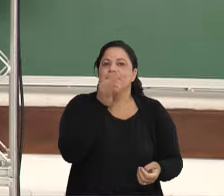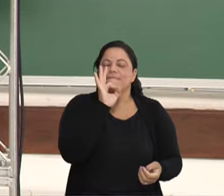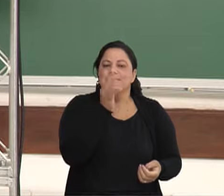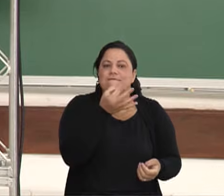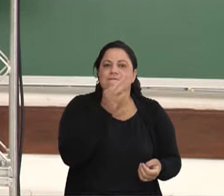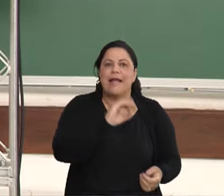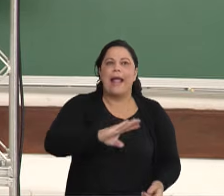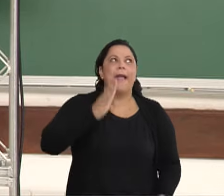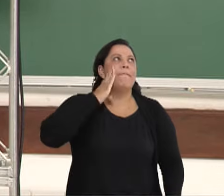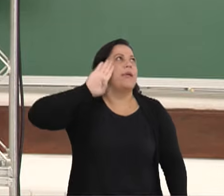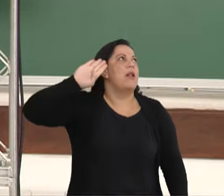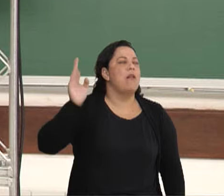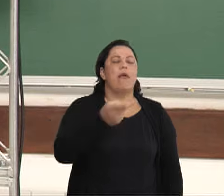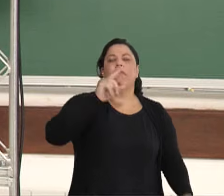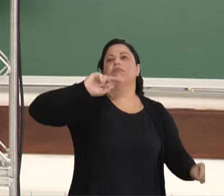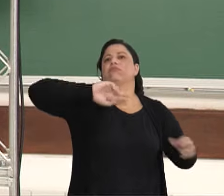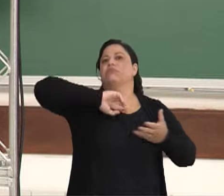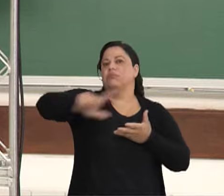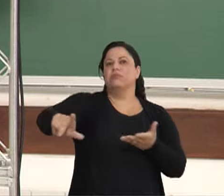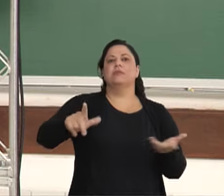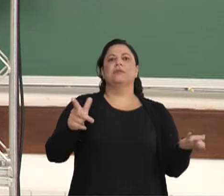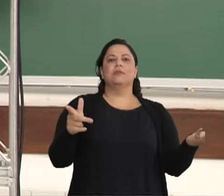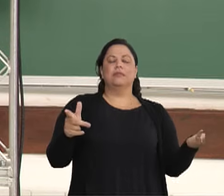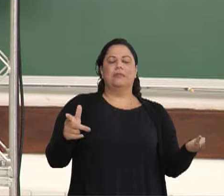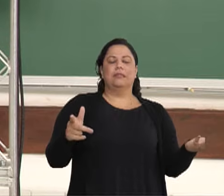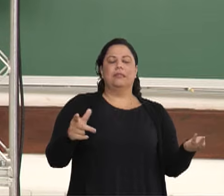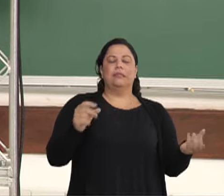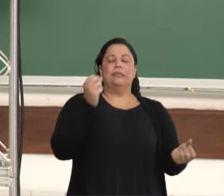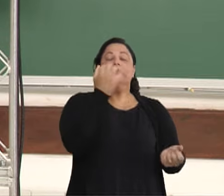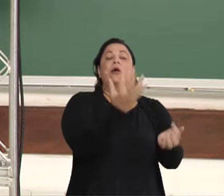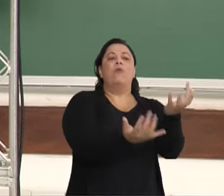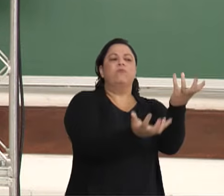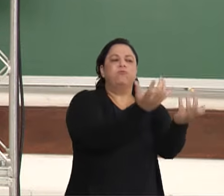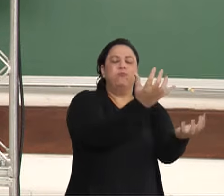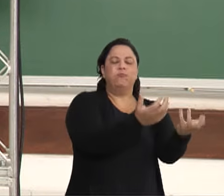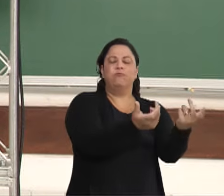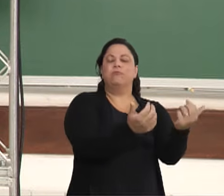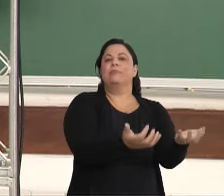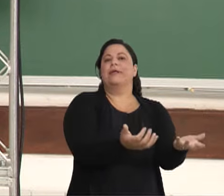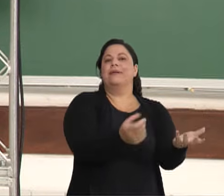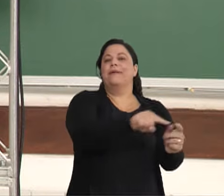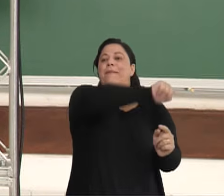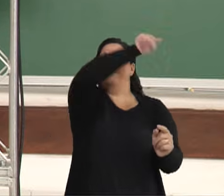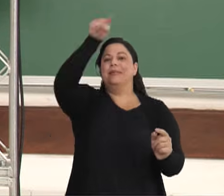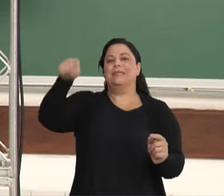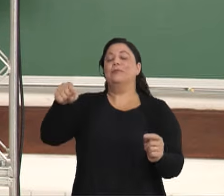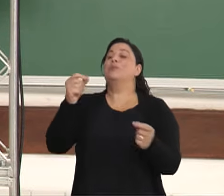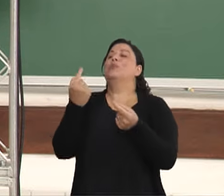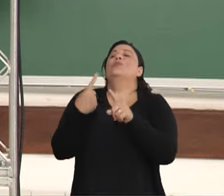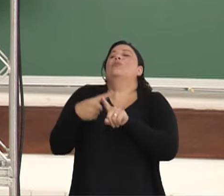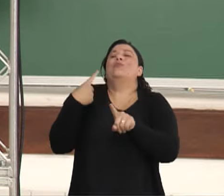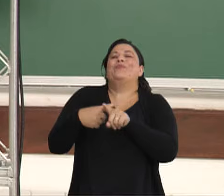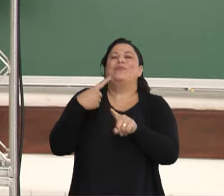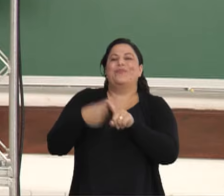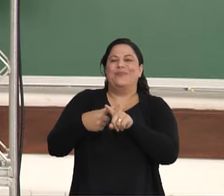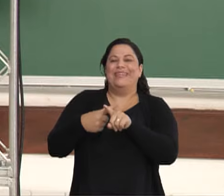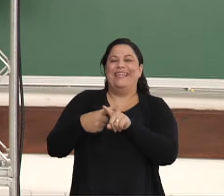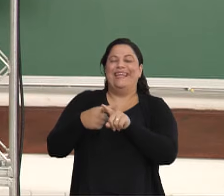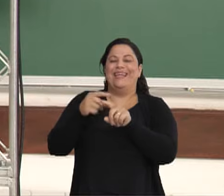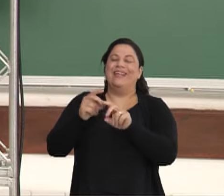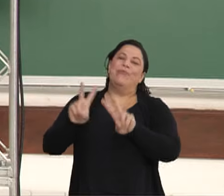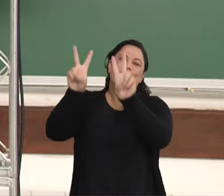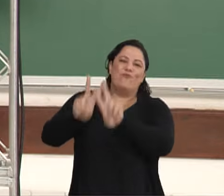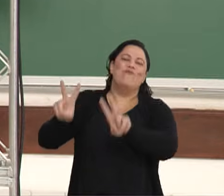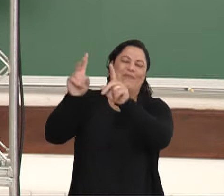da oligarquia, mas para segurar o preço do café, que faz parte dessa oligarquia cafeira de São Paulo, ele